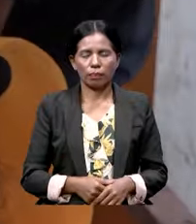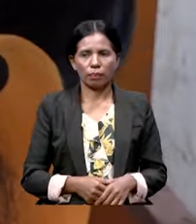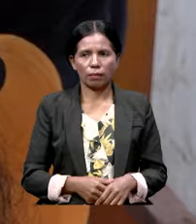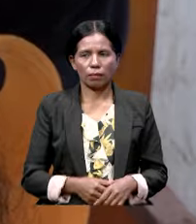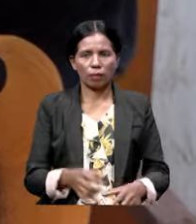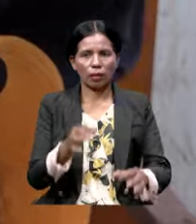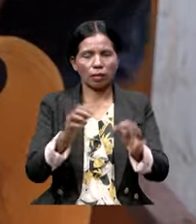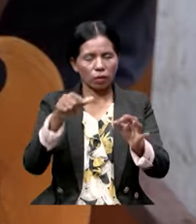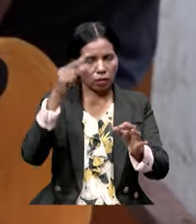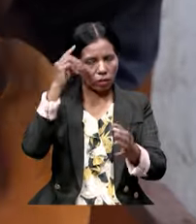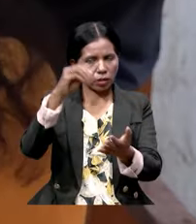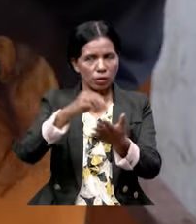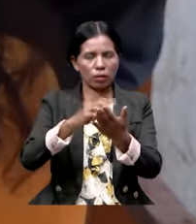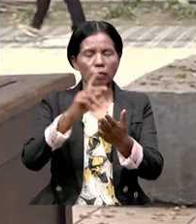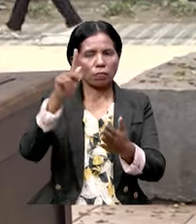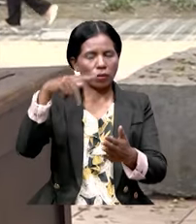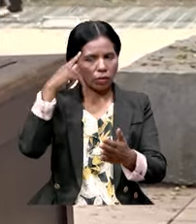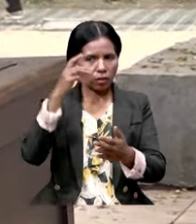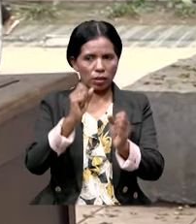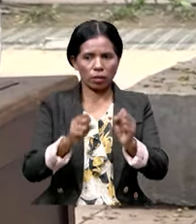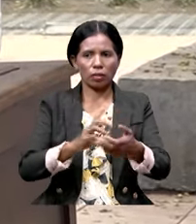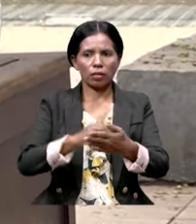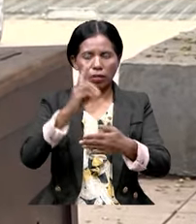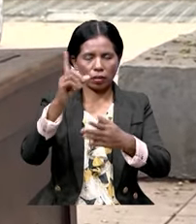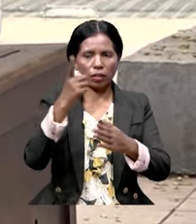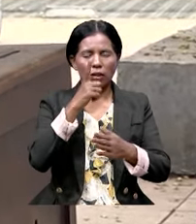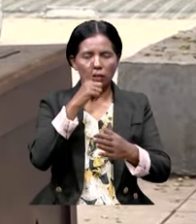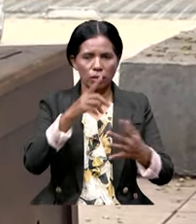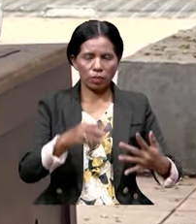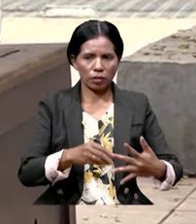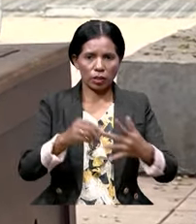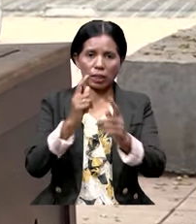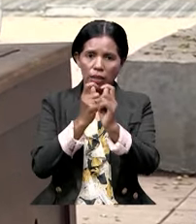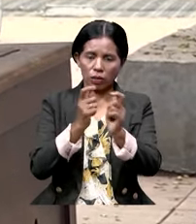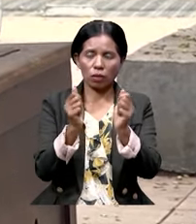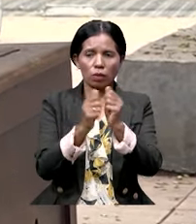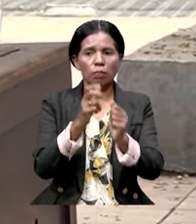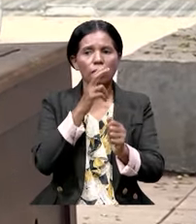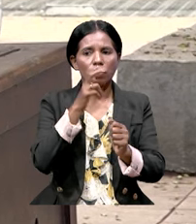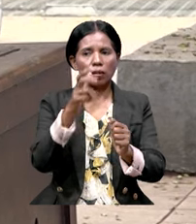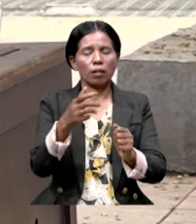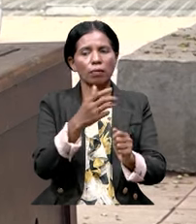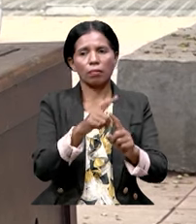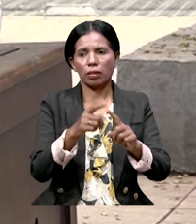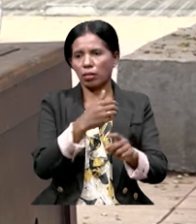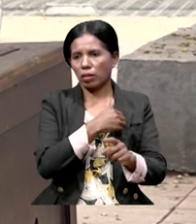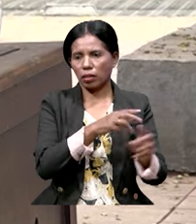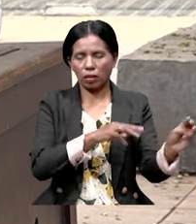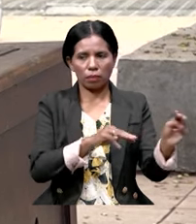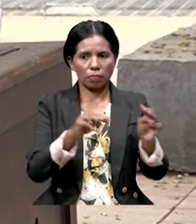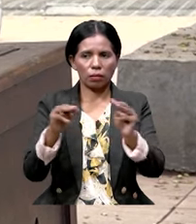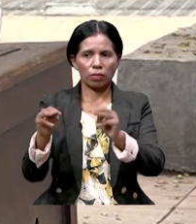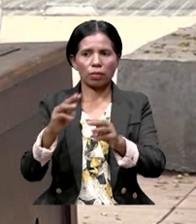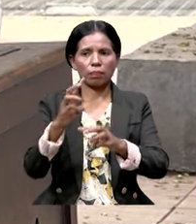Maski governo criou na política ato desenvolve lian oficial teto no português, mai be si da colori mudança